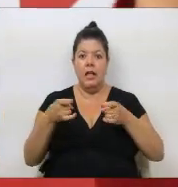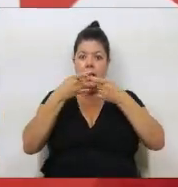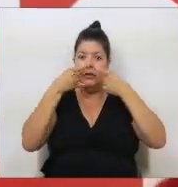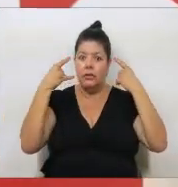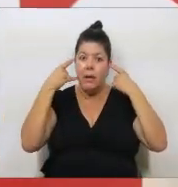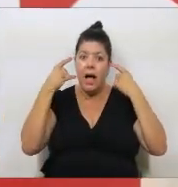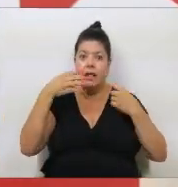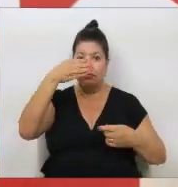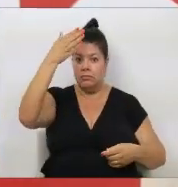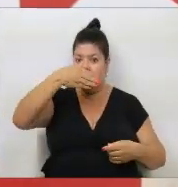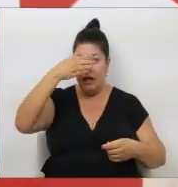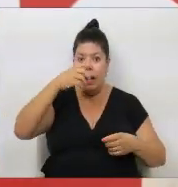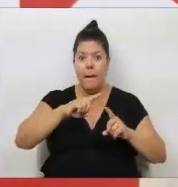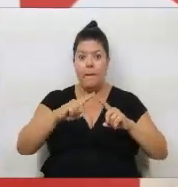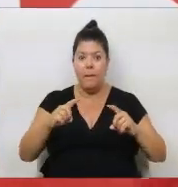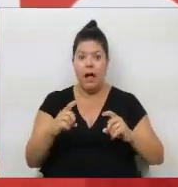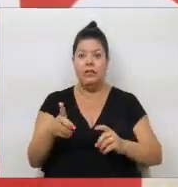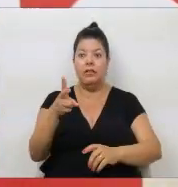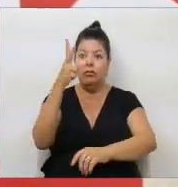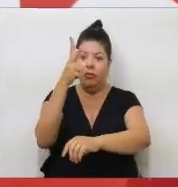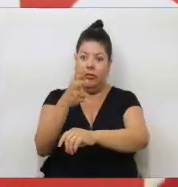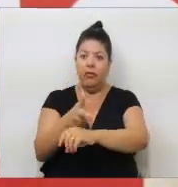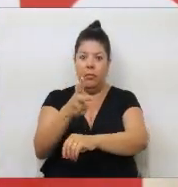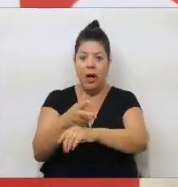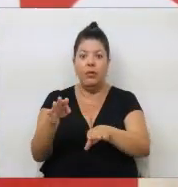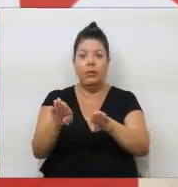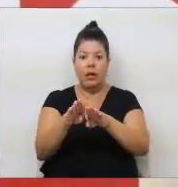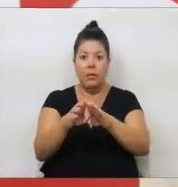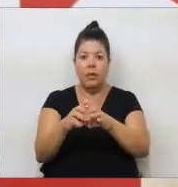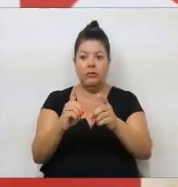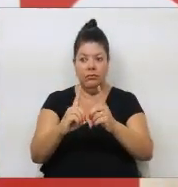as pessoas que estão filmando aqui, fazendo, estão numa distância